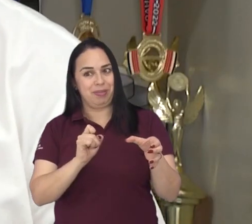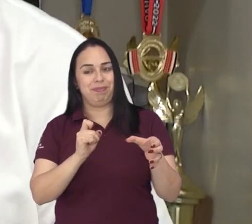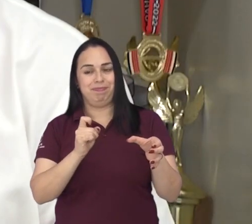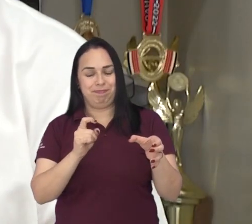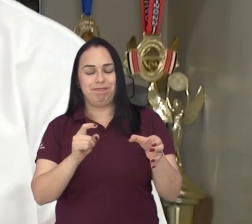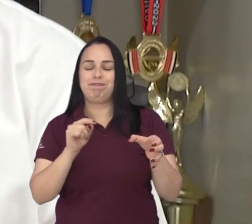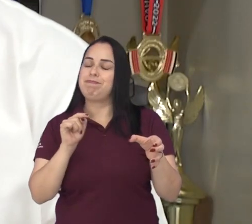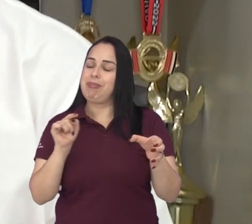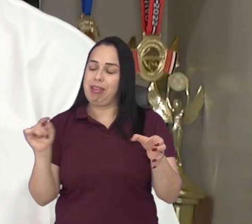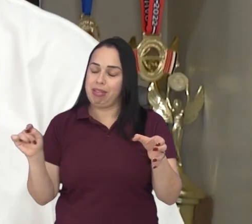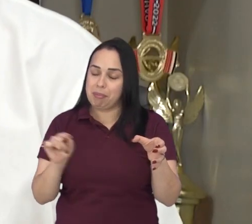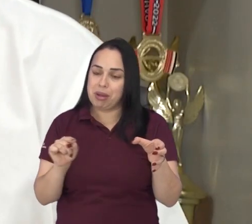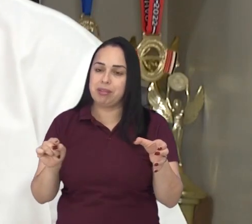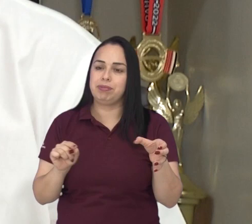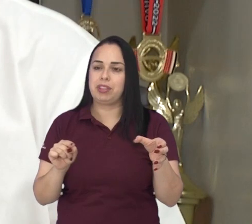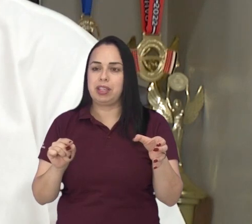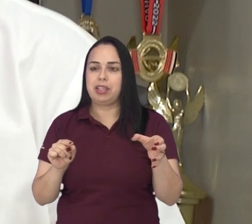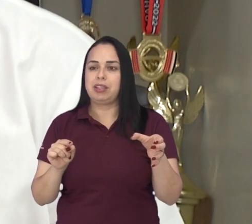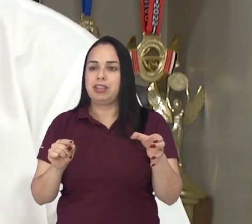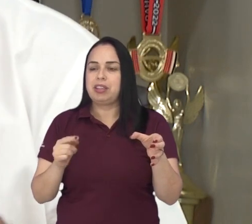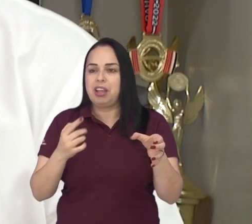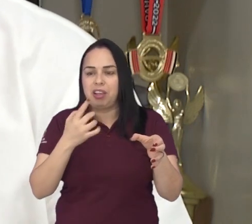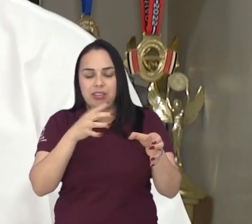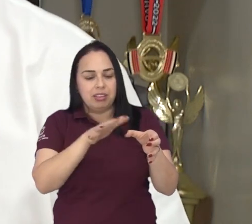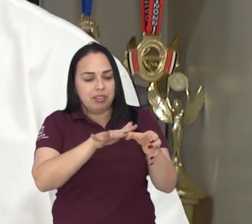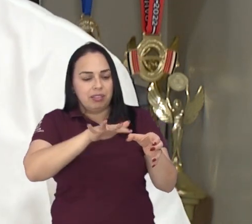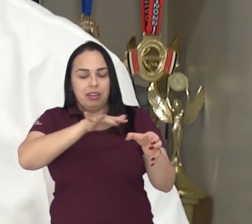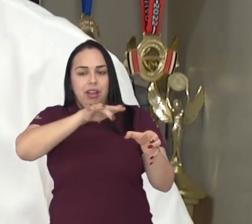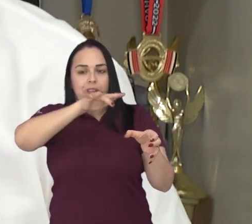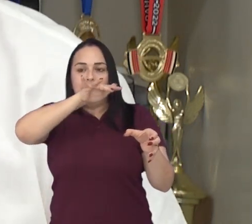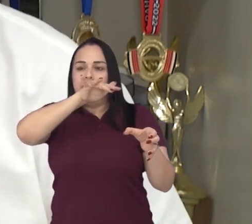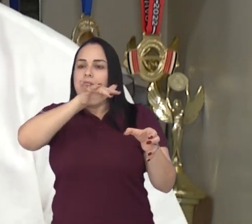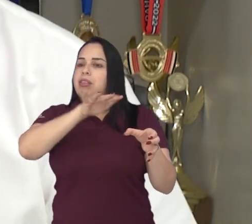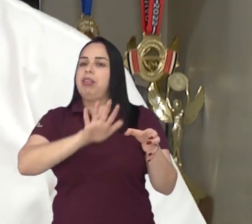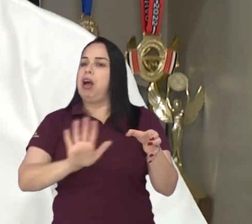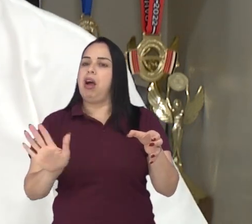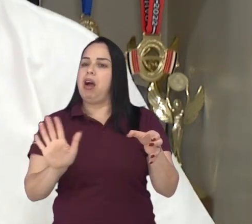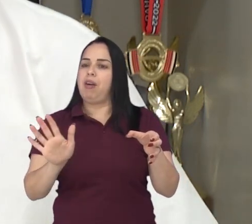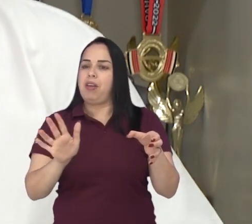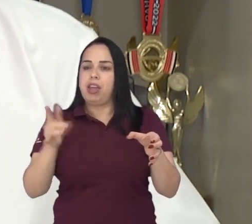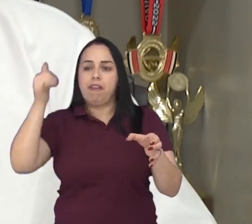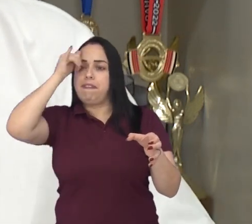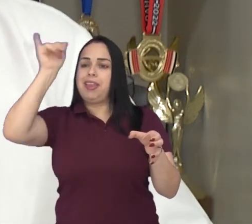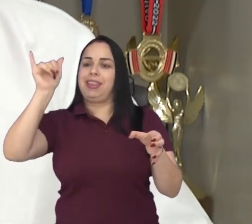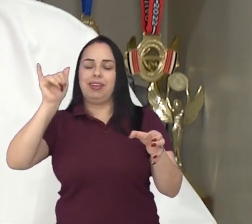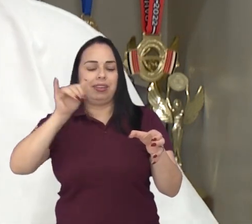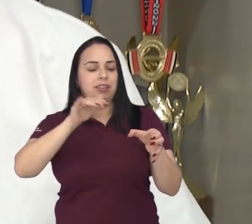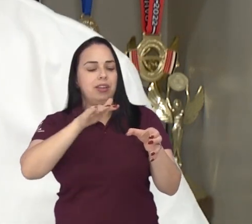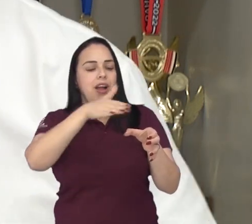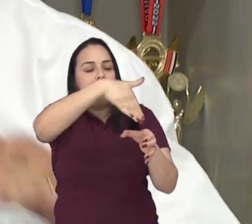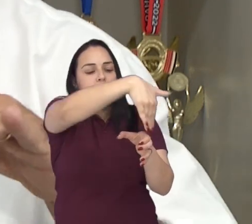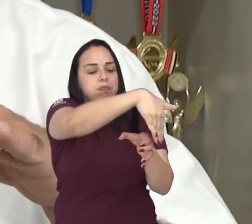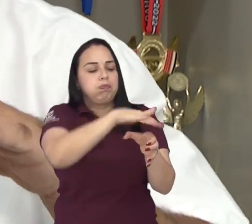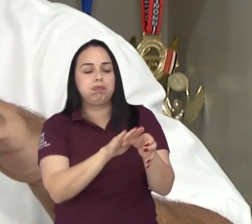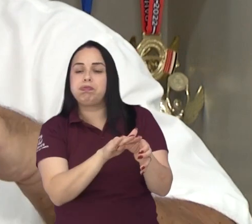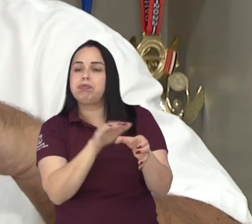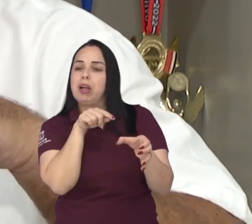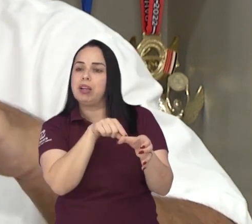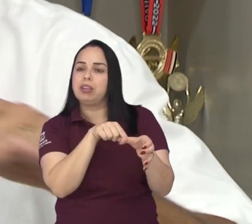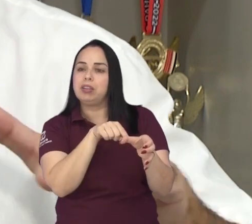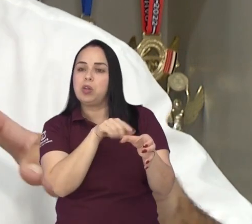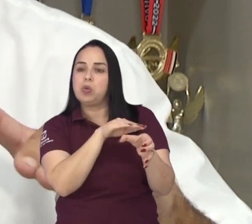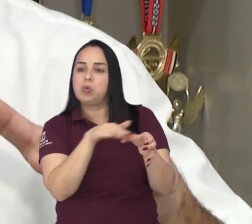cheiro, né? Que também vai proteger o cheiro, pode subir aquele cheiro forte. Então ele ali